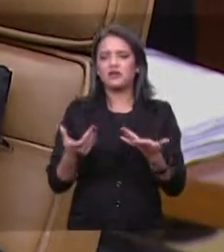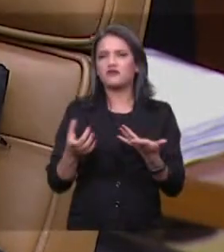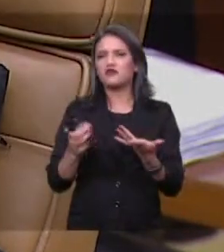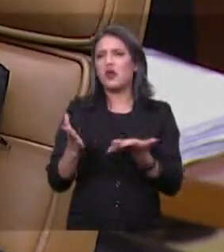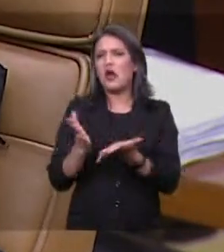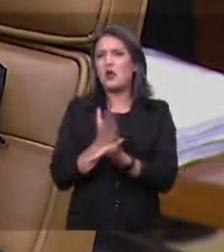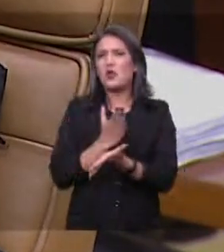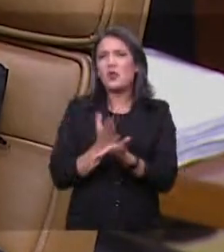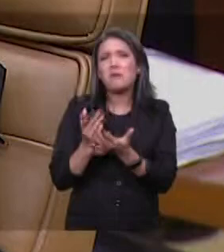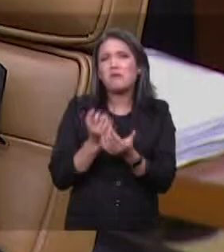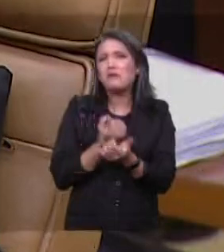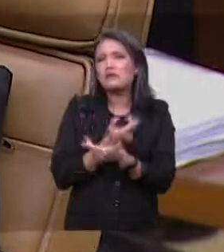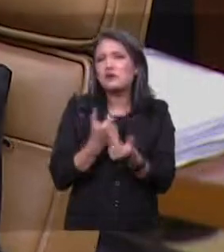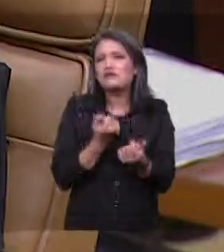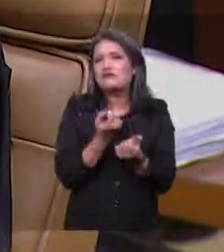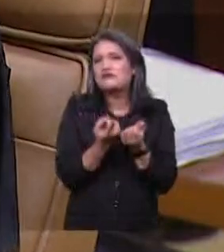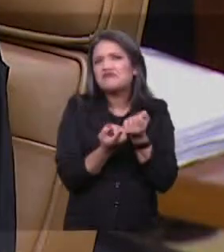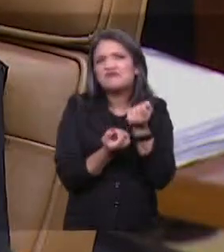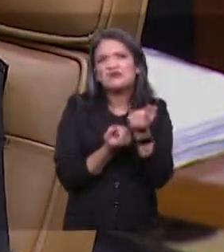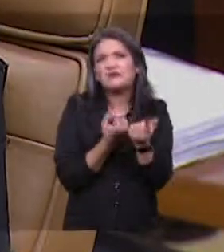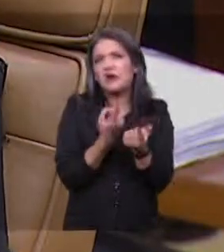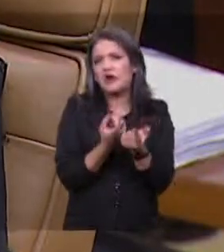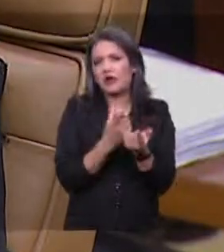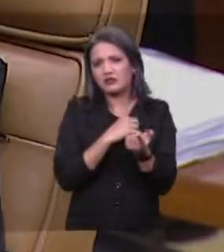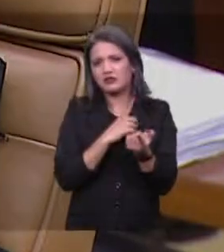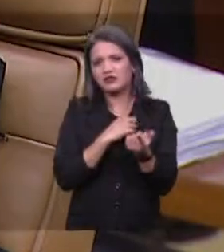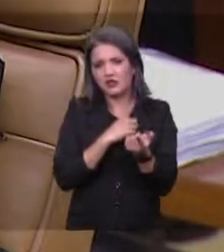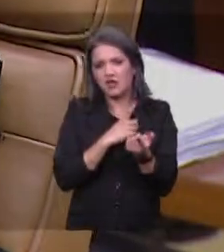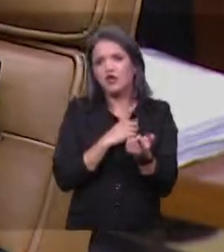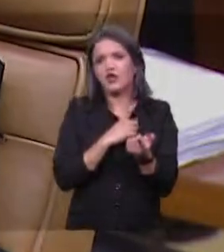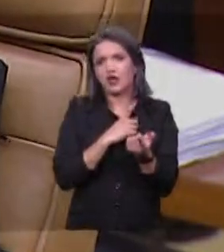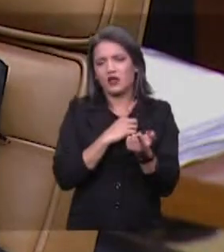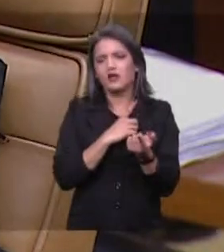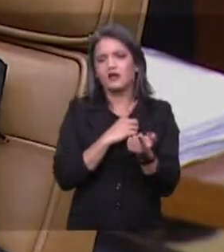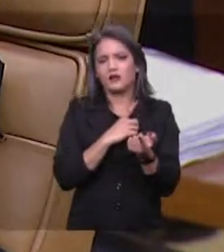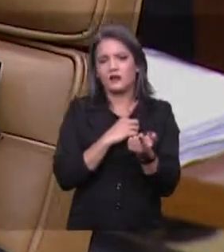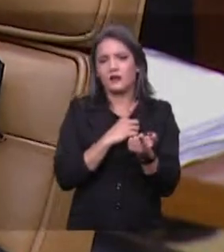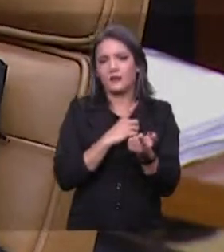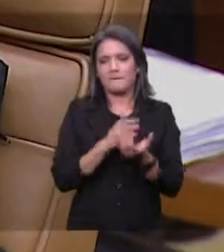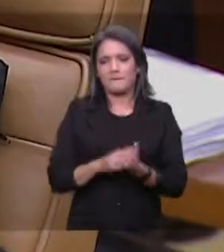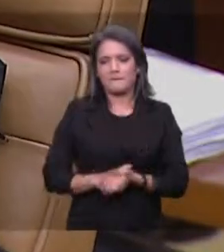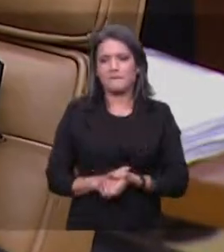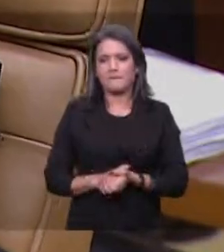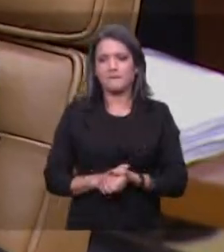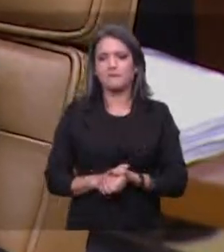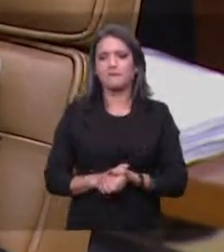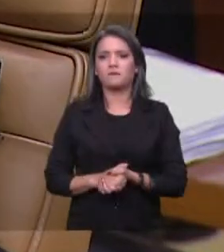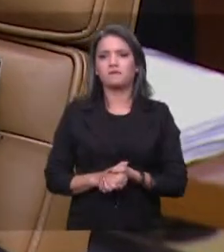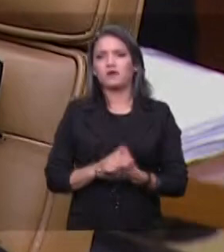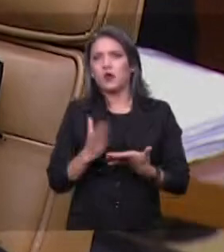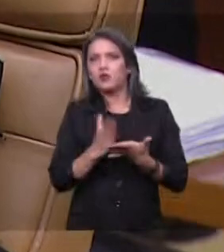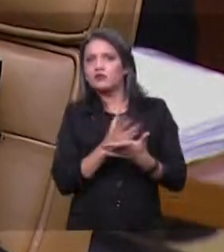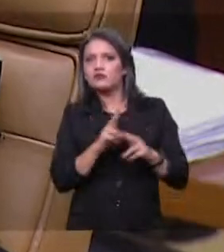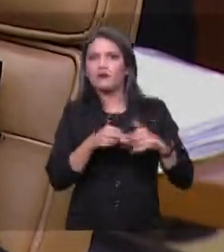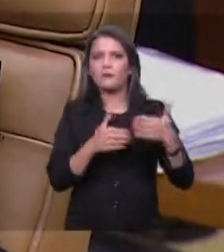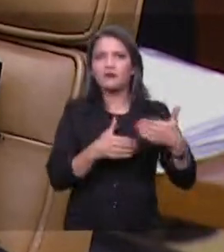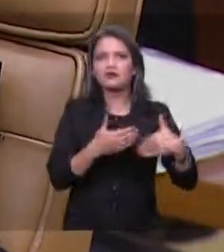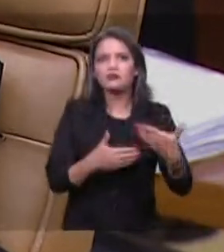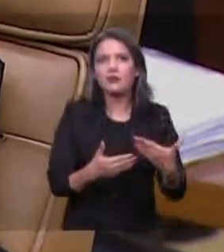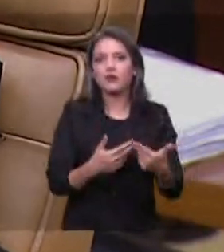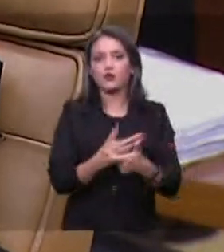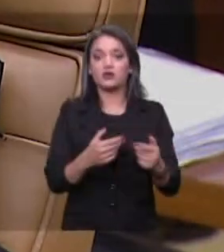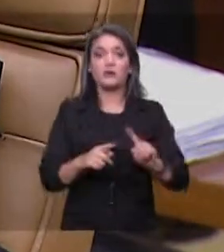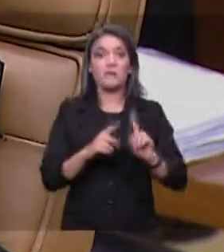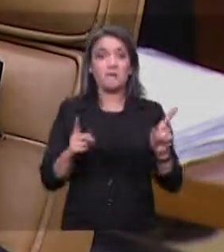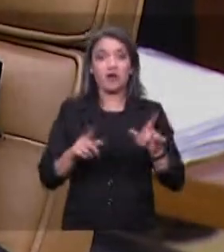super pontuais, uma essencial e as outras também procedimentais, nós